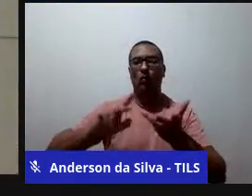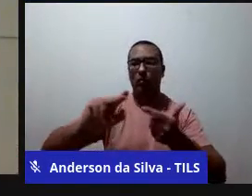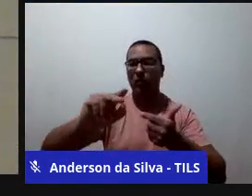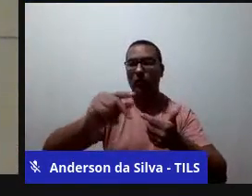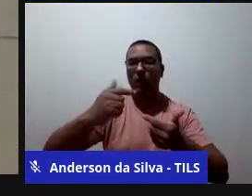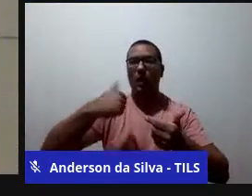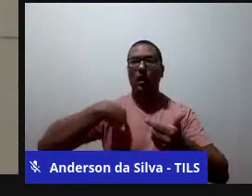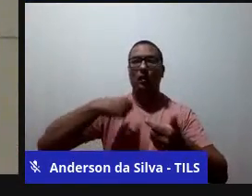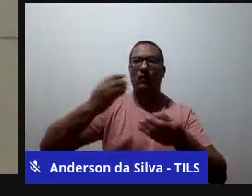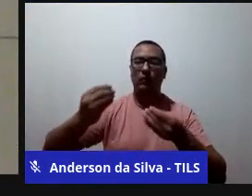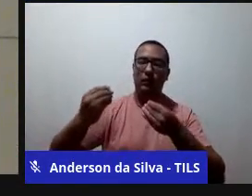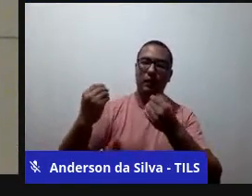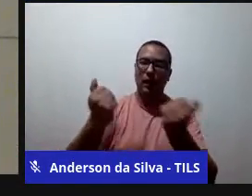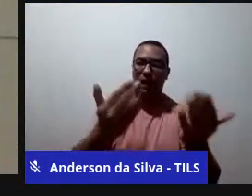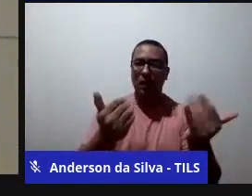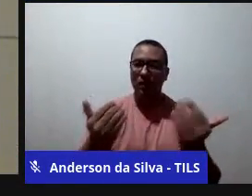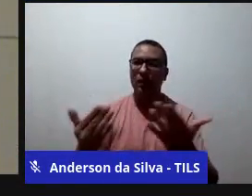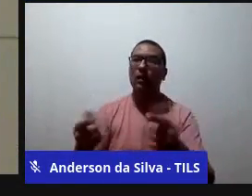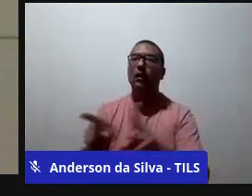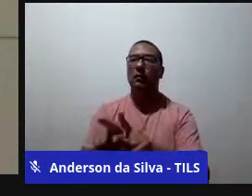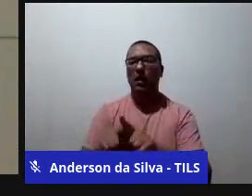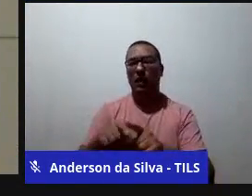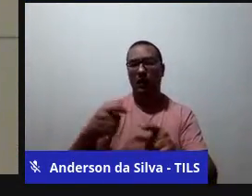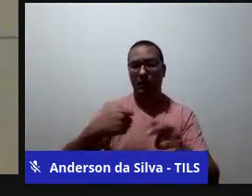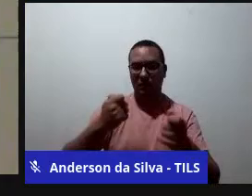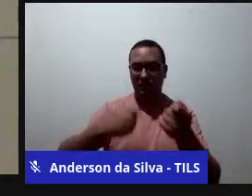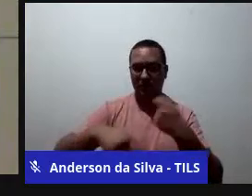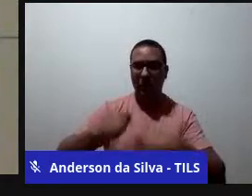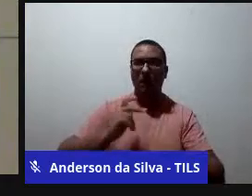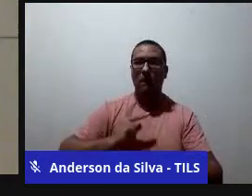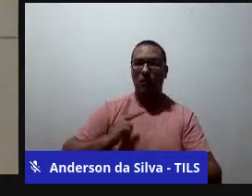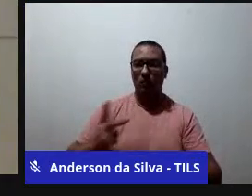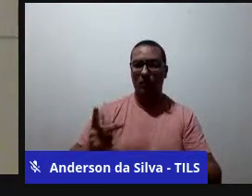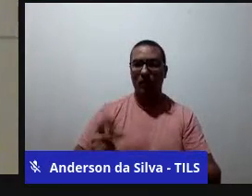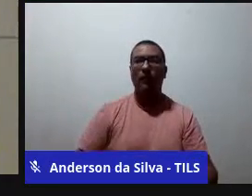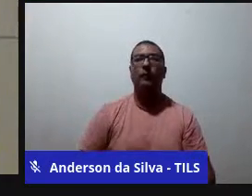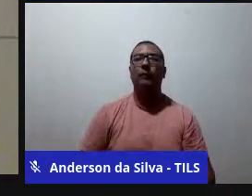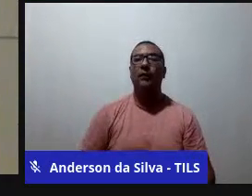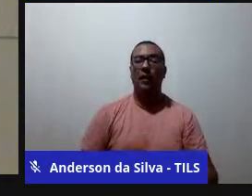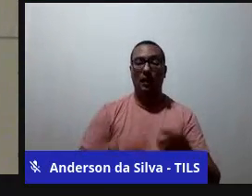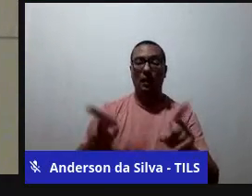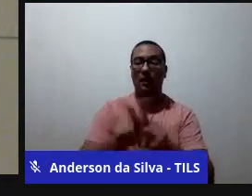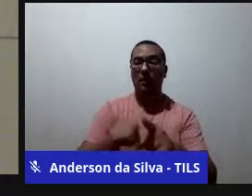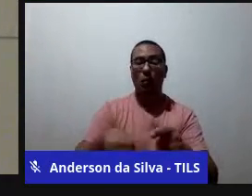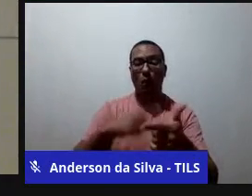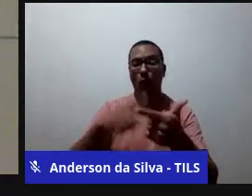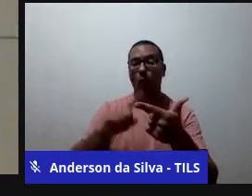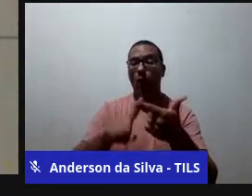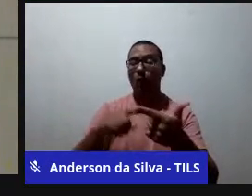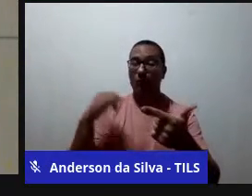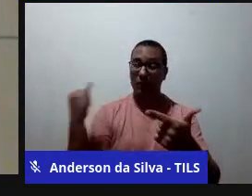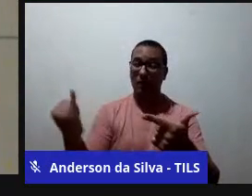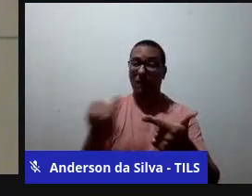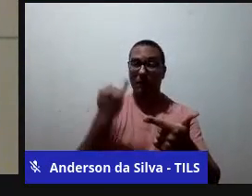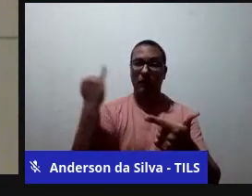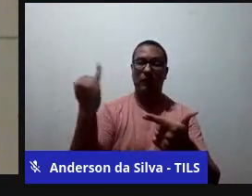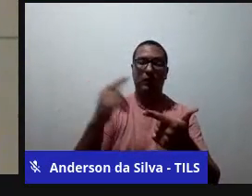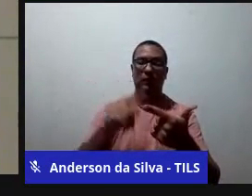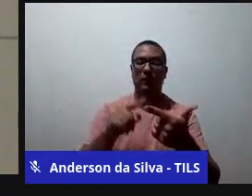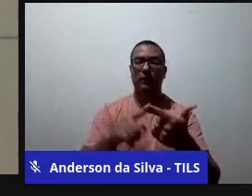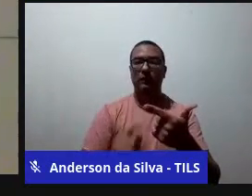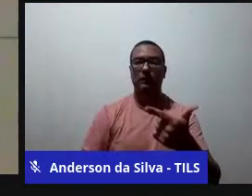em termos da administração pública. A segunda coisa extremamente importante, a segunda dimensão, é